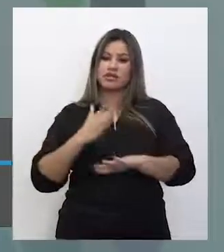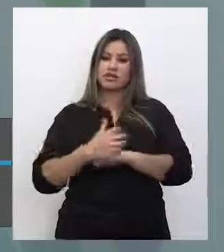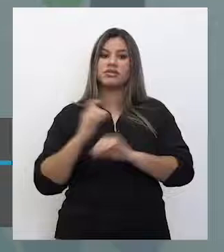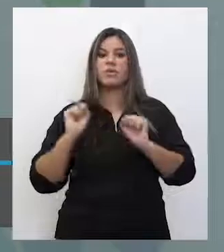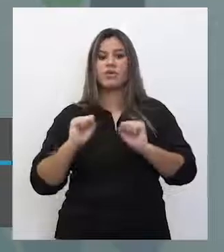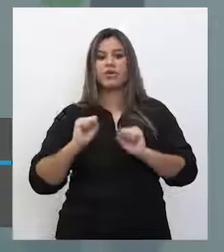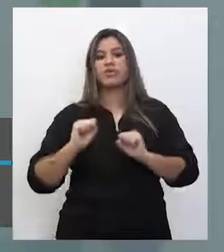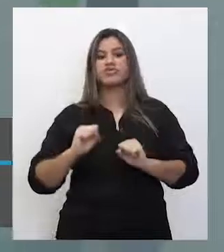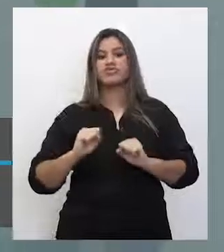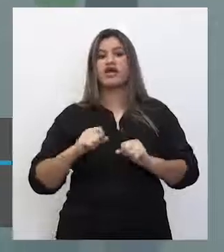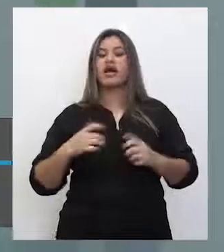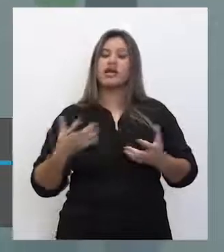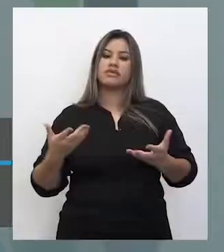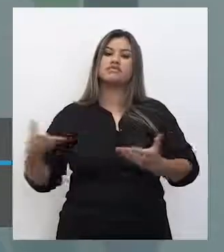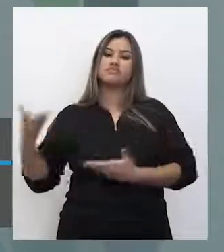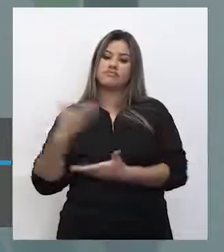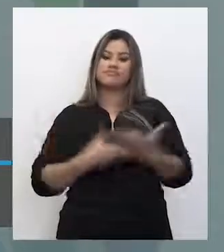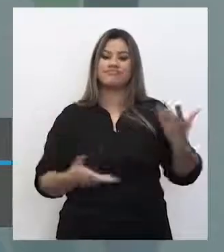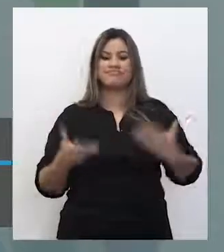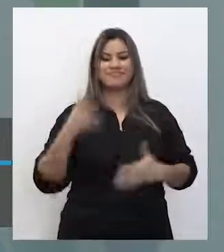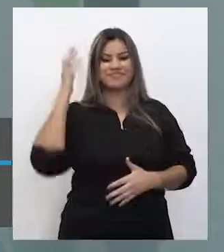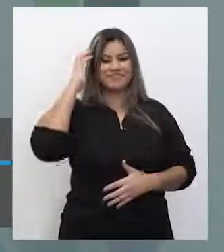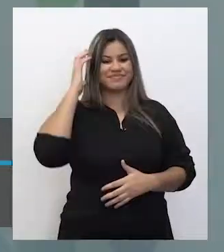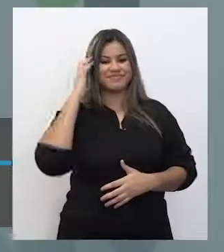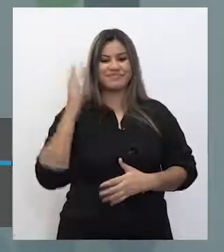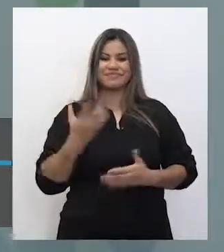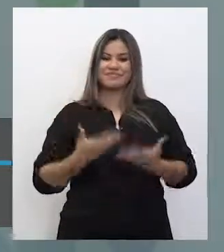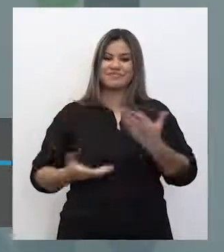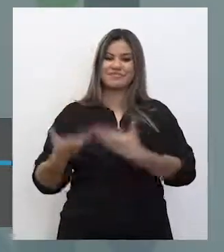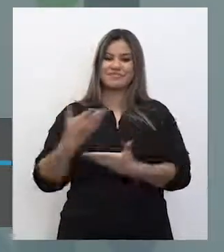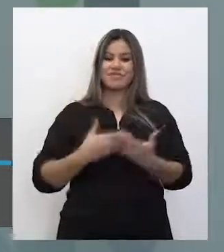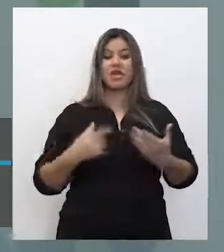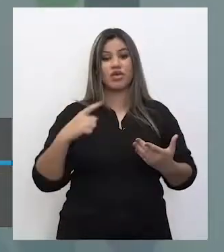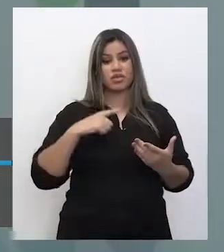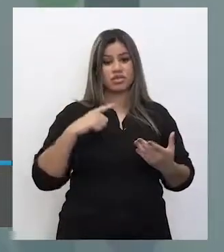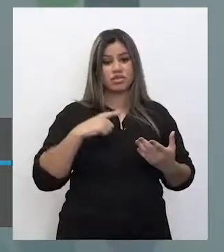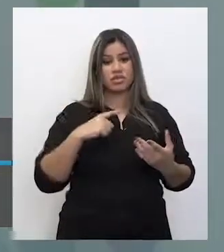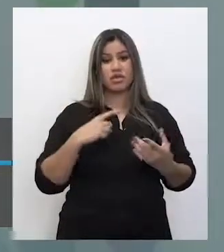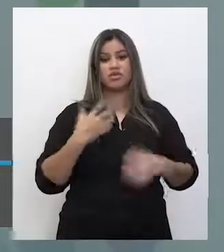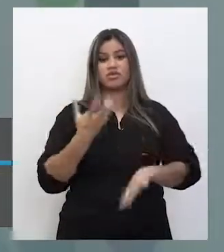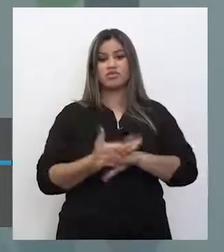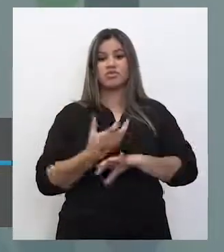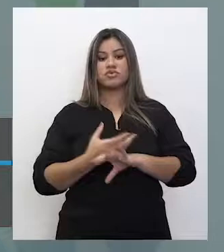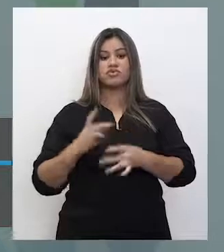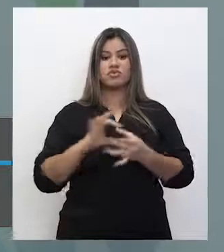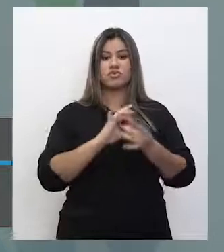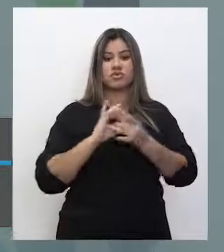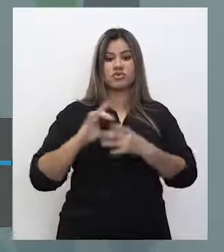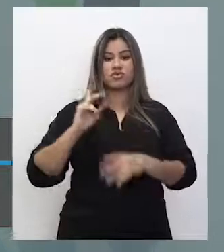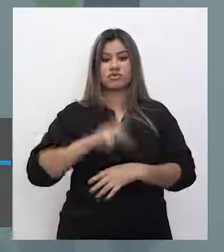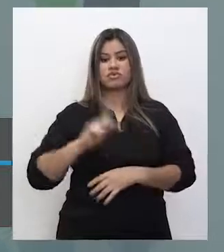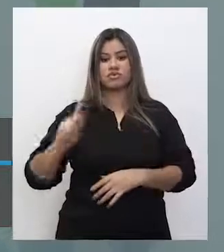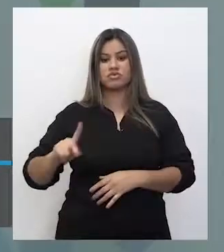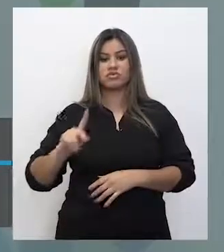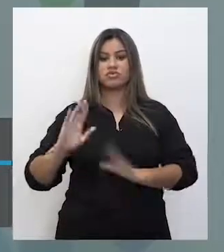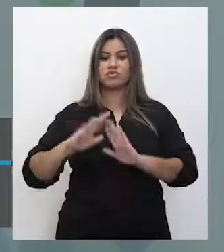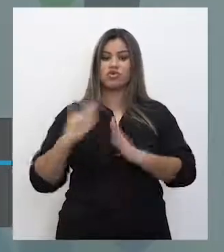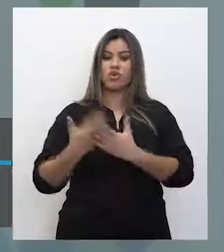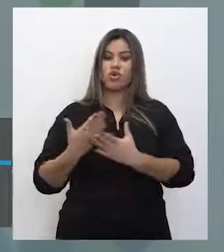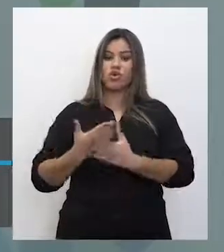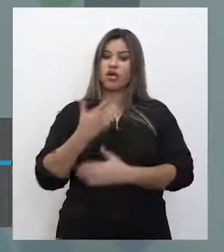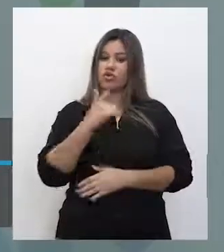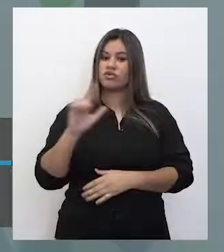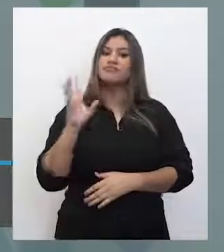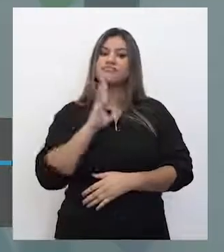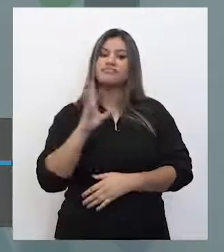gente pode fazer um podcast colaborativo. Eu tenho um podcast colaborativo interdisciplinar com os professores da outra escola e super funciona, é